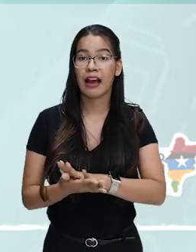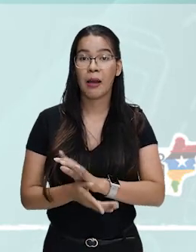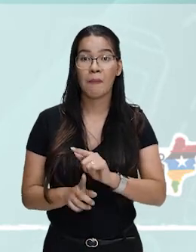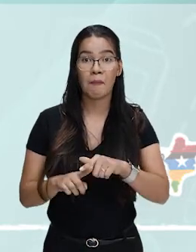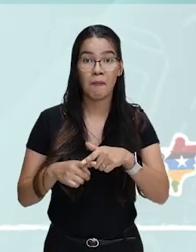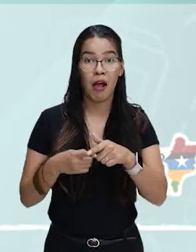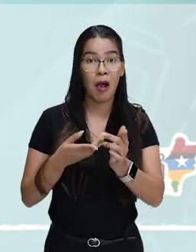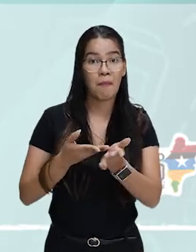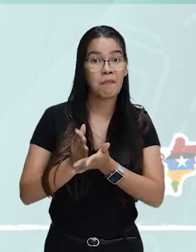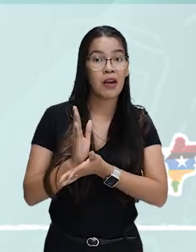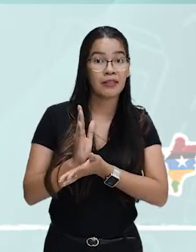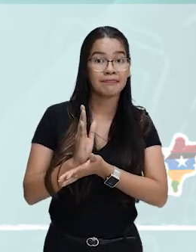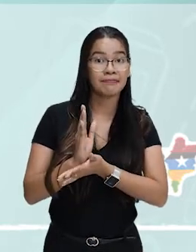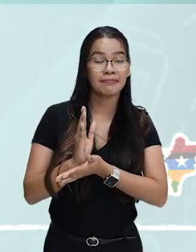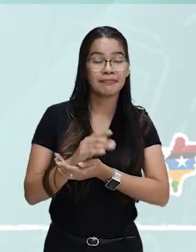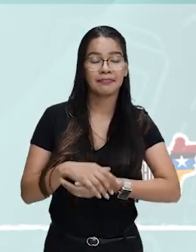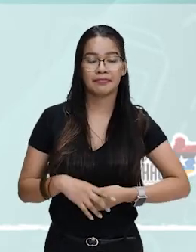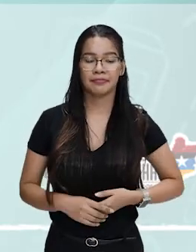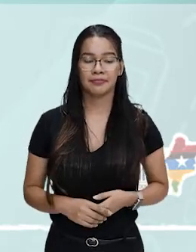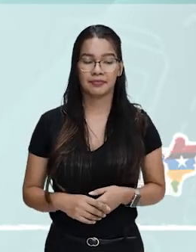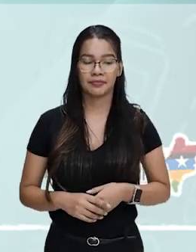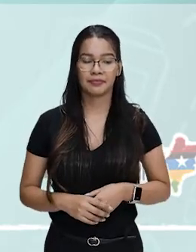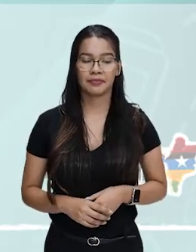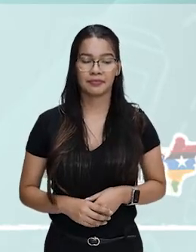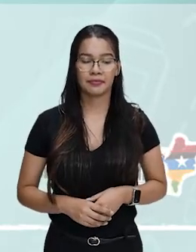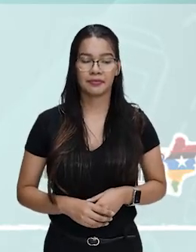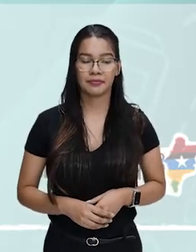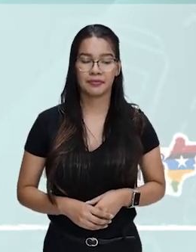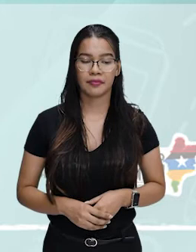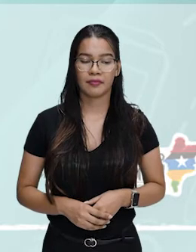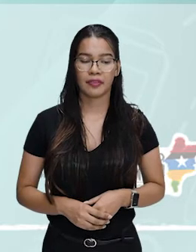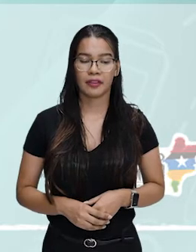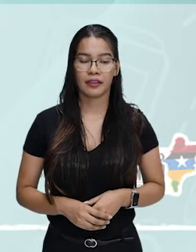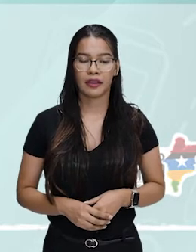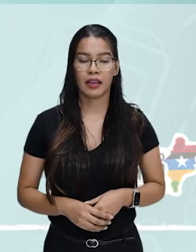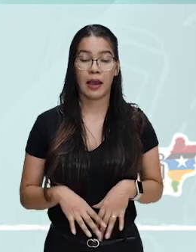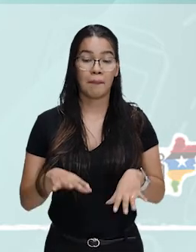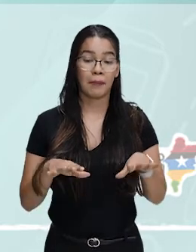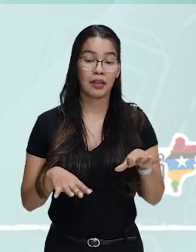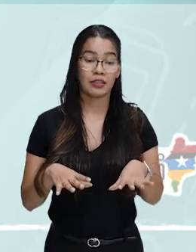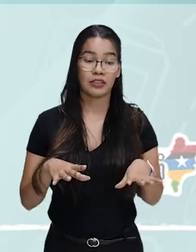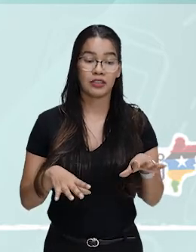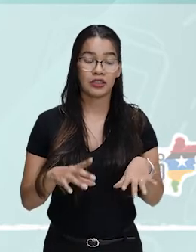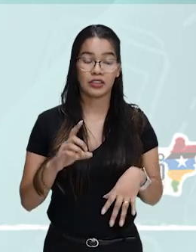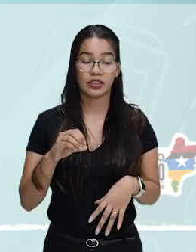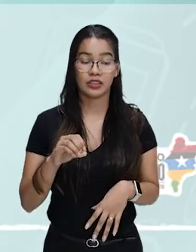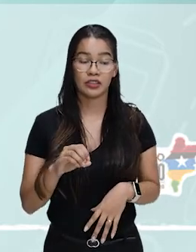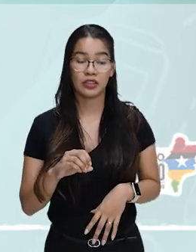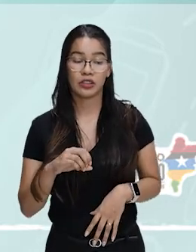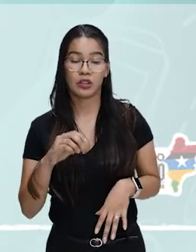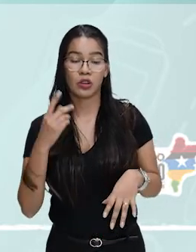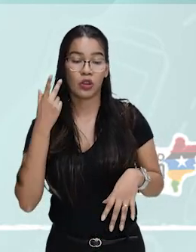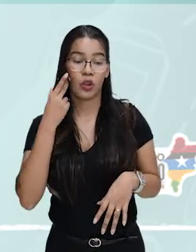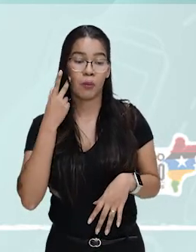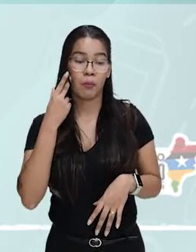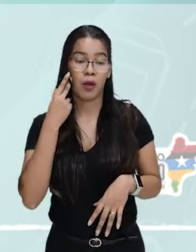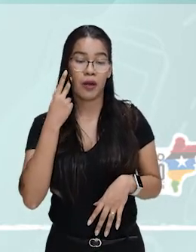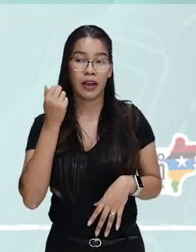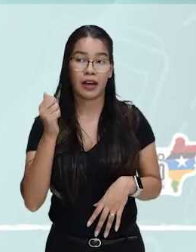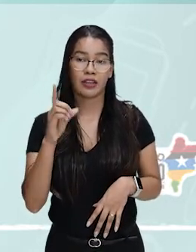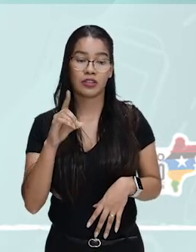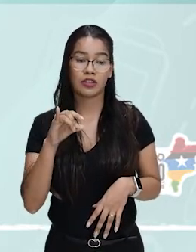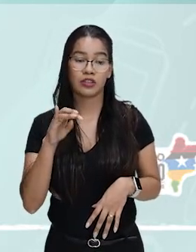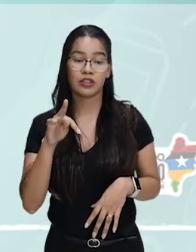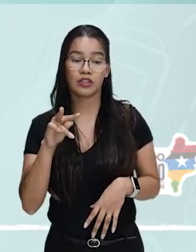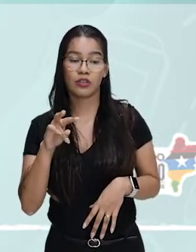aprovado. Apesar de ir, normalmente aditivo, a oração que eu não sublinhei, mas eu vou te dizer